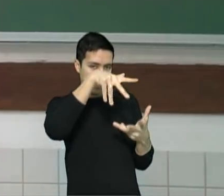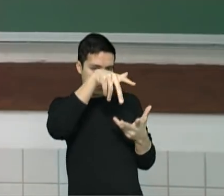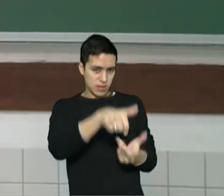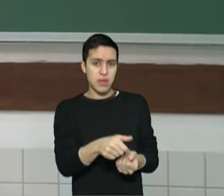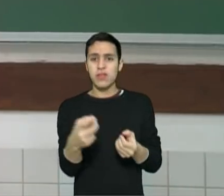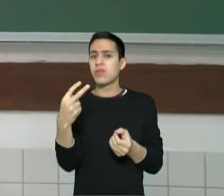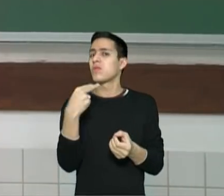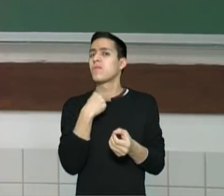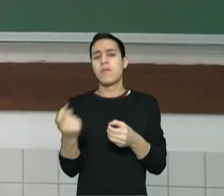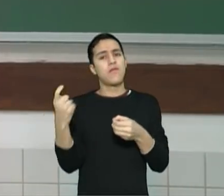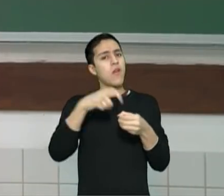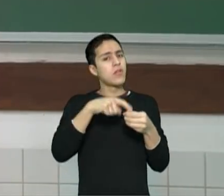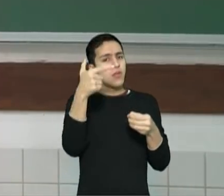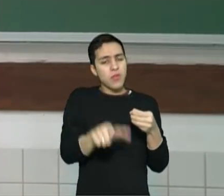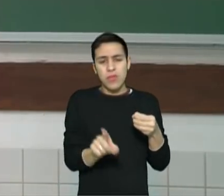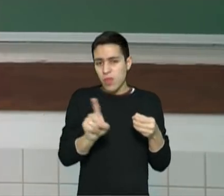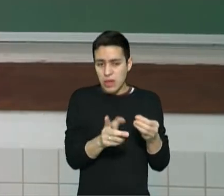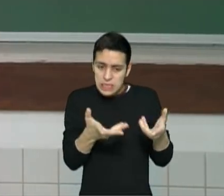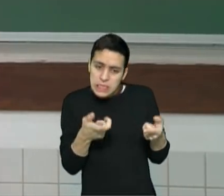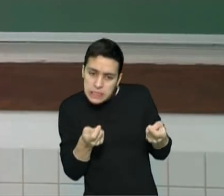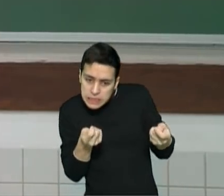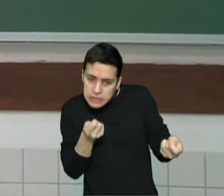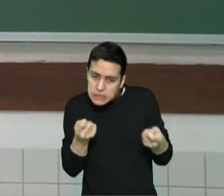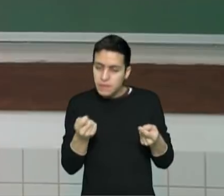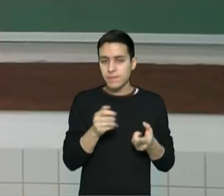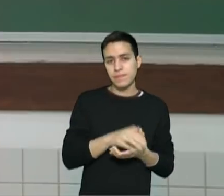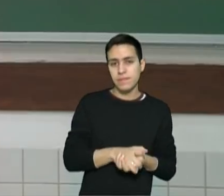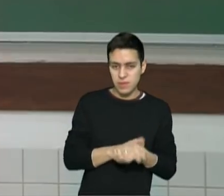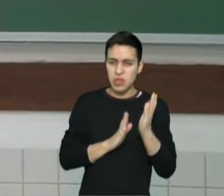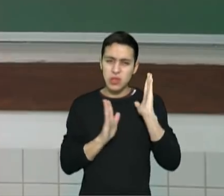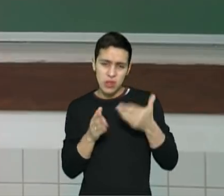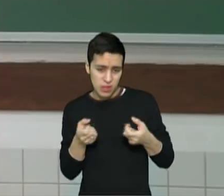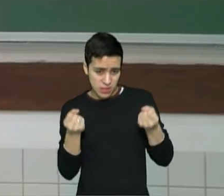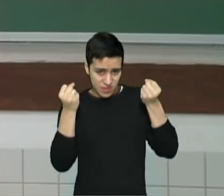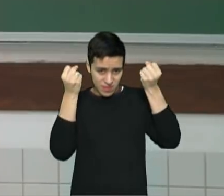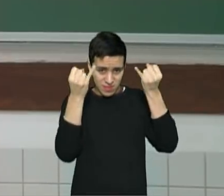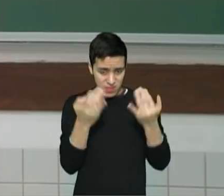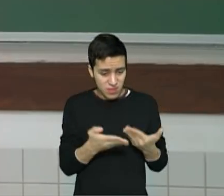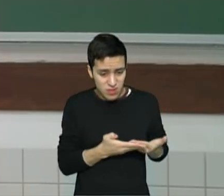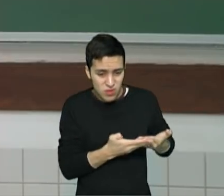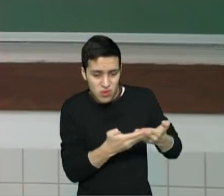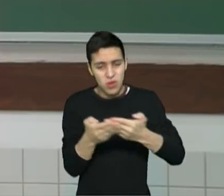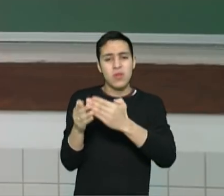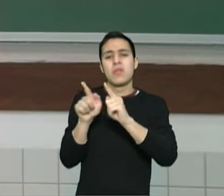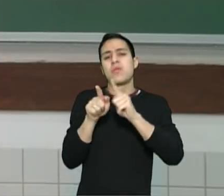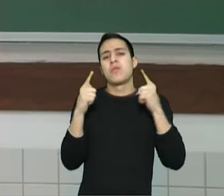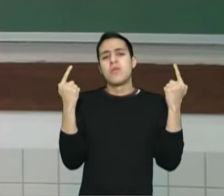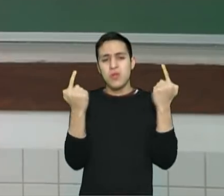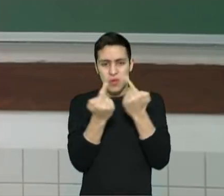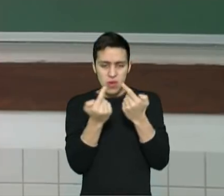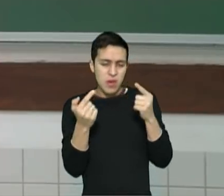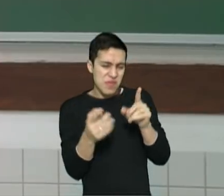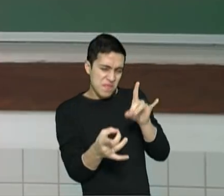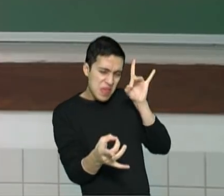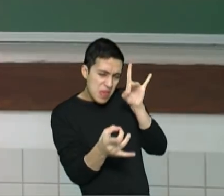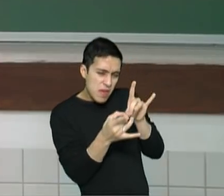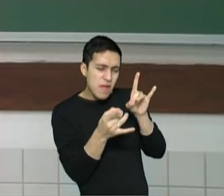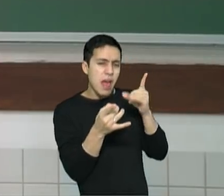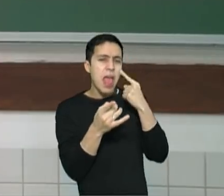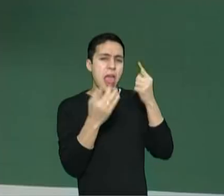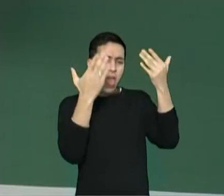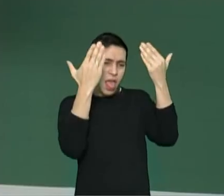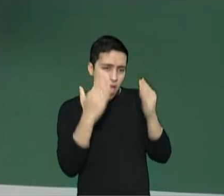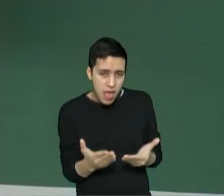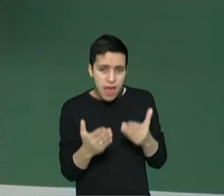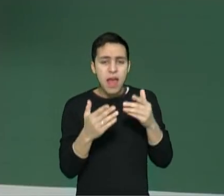não voltassem a acontecer. Nós já falamos, dentro da geografia, a gente faz uma análise bem específica, que as